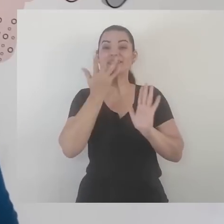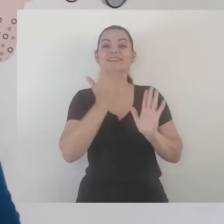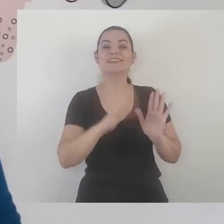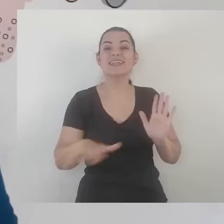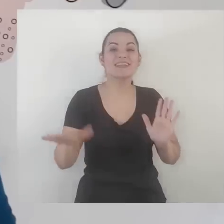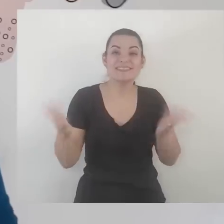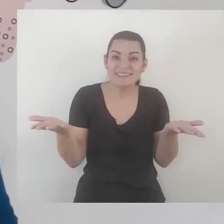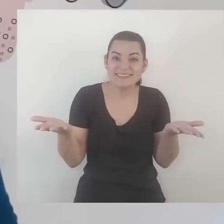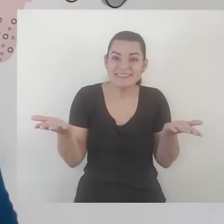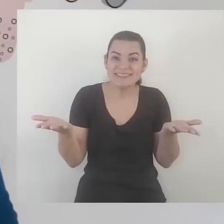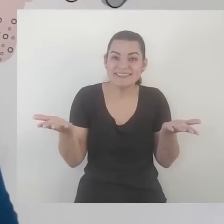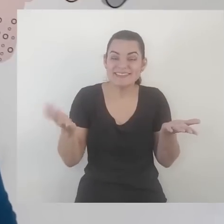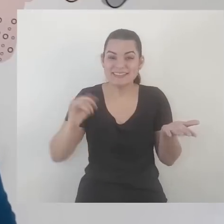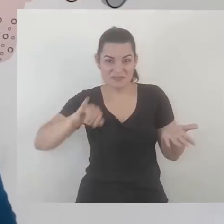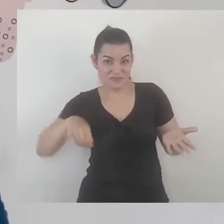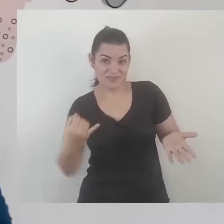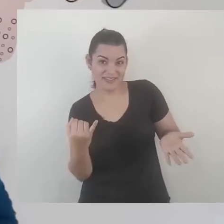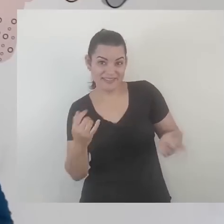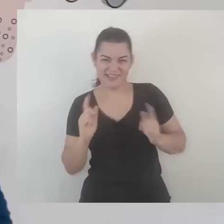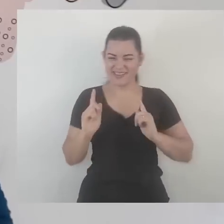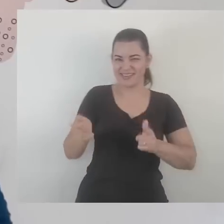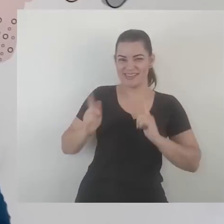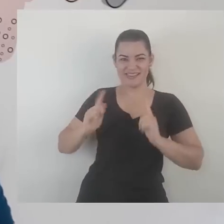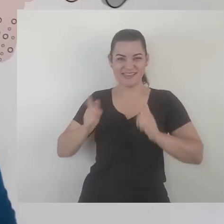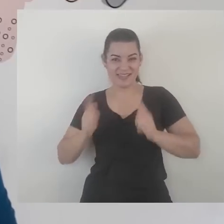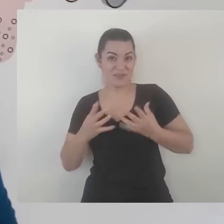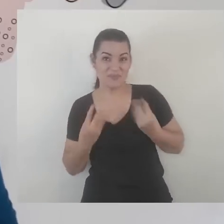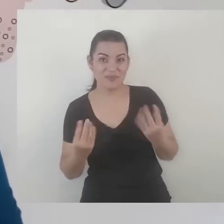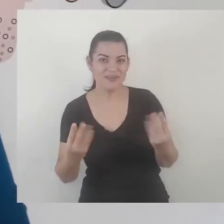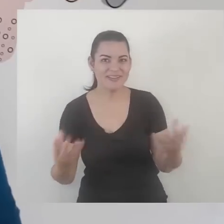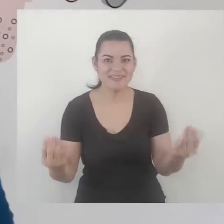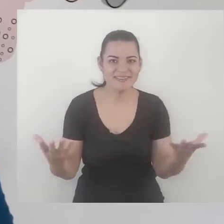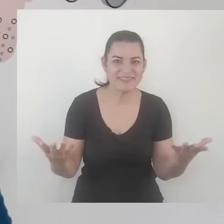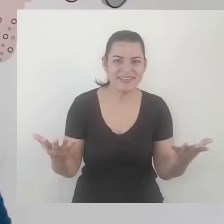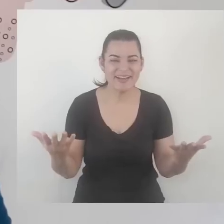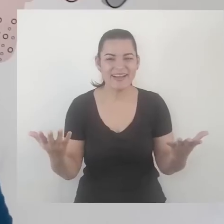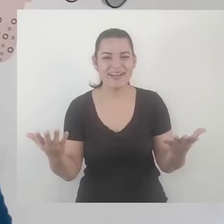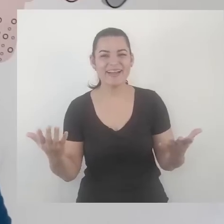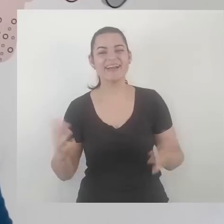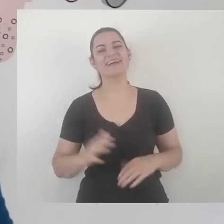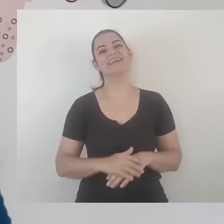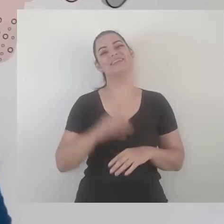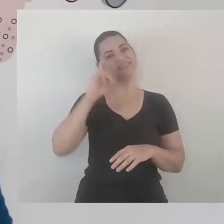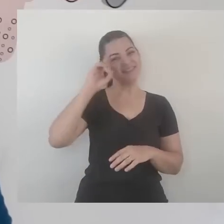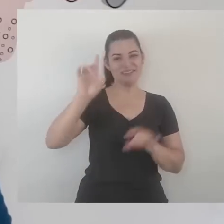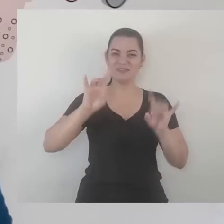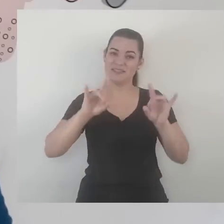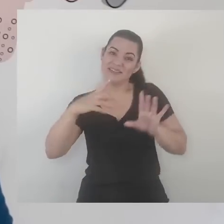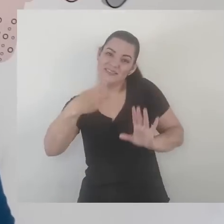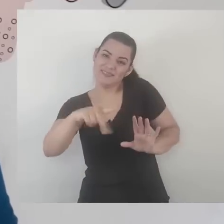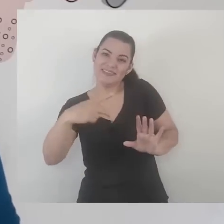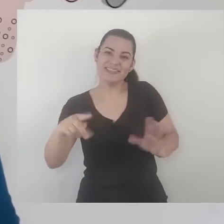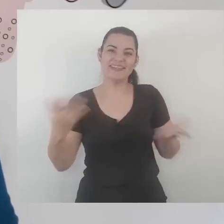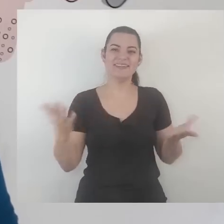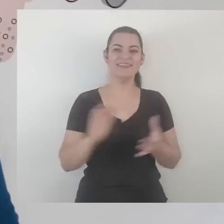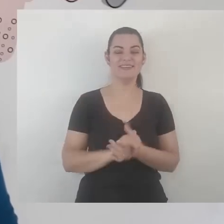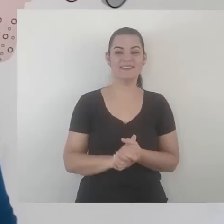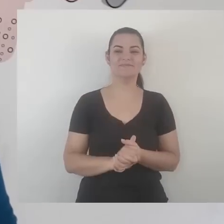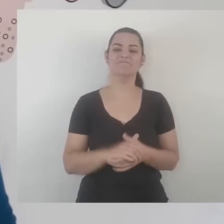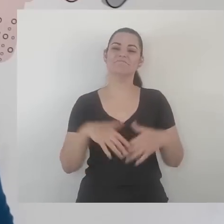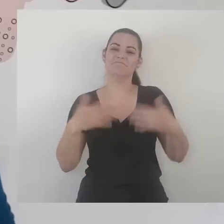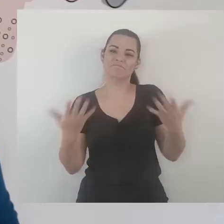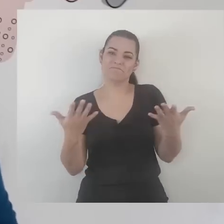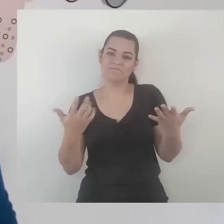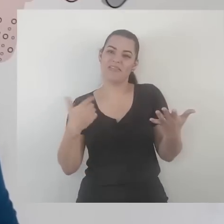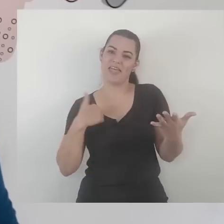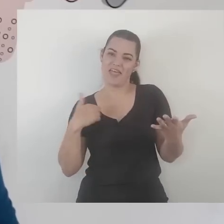Crianças? Aproveitaram bastante? Se divertiram? Curtiram muito o dia de vocês? Então a